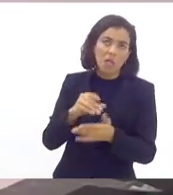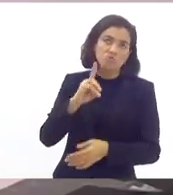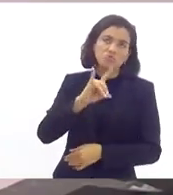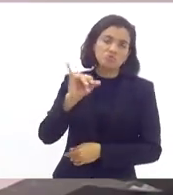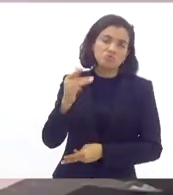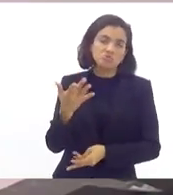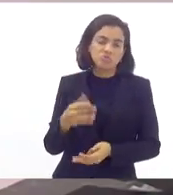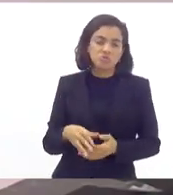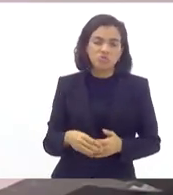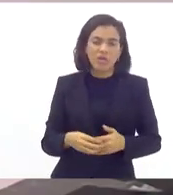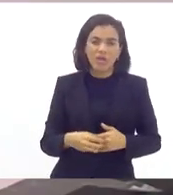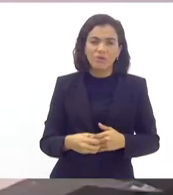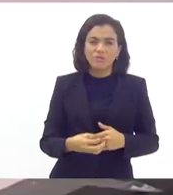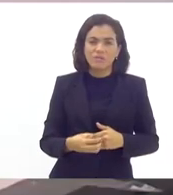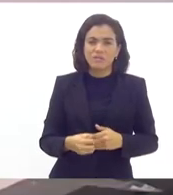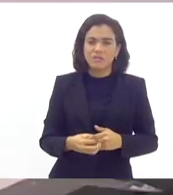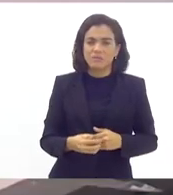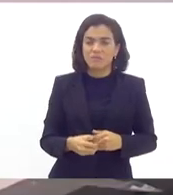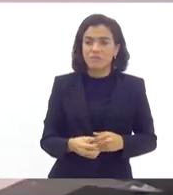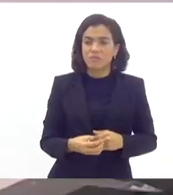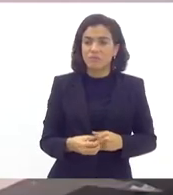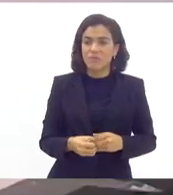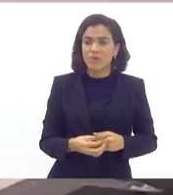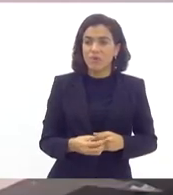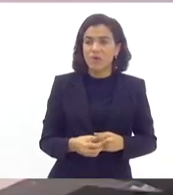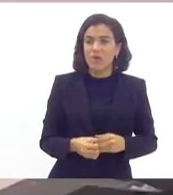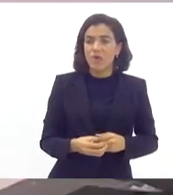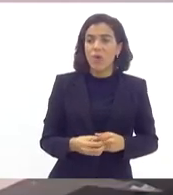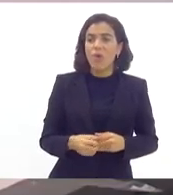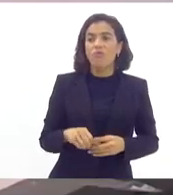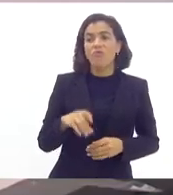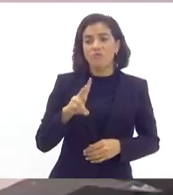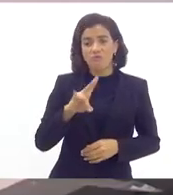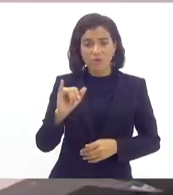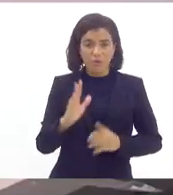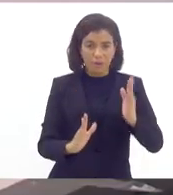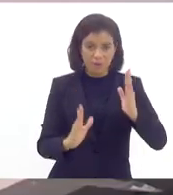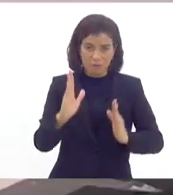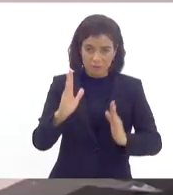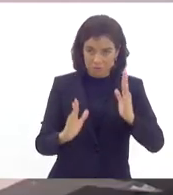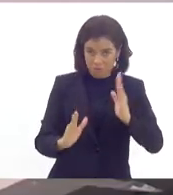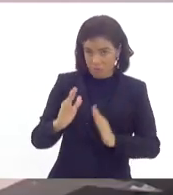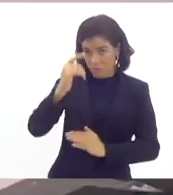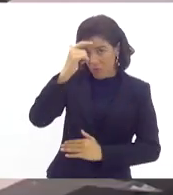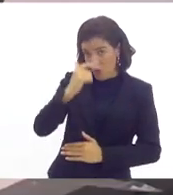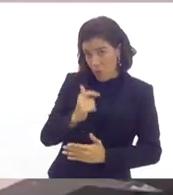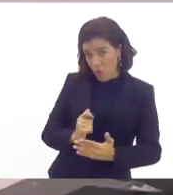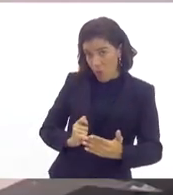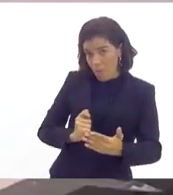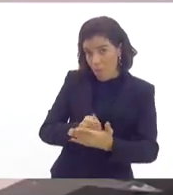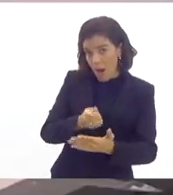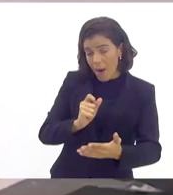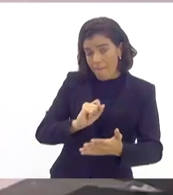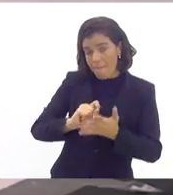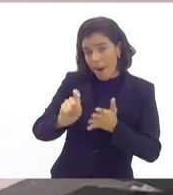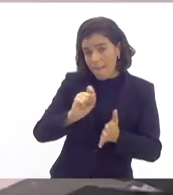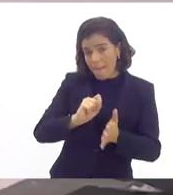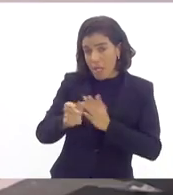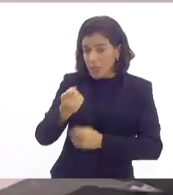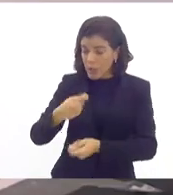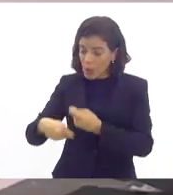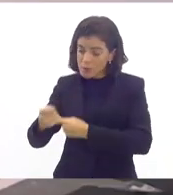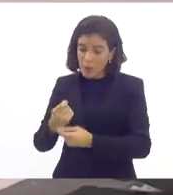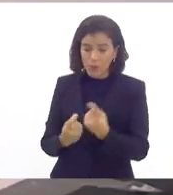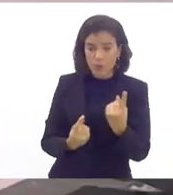dia seguinte em diante é do outro? Né? Ou vai haver um período em que o contribuinte vai ter que entender dos dois e negociar com os